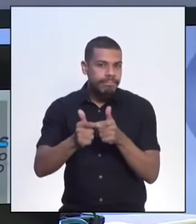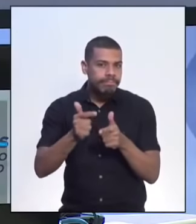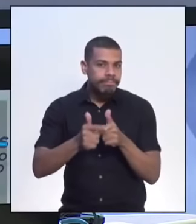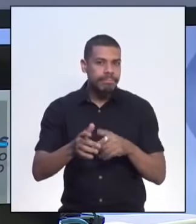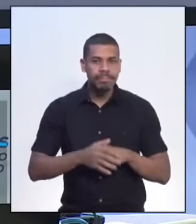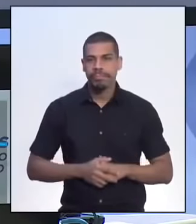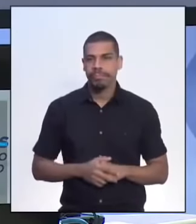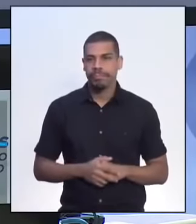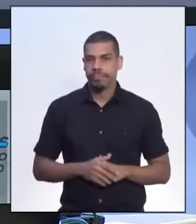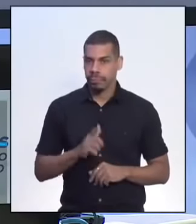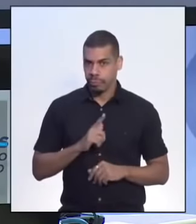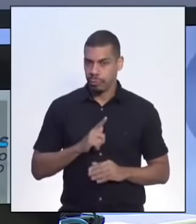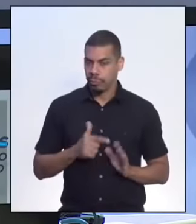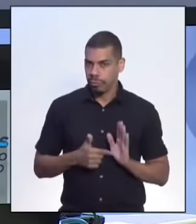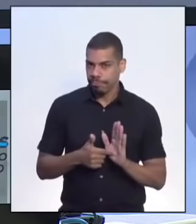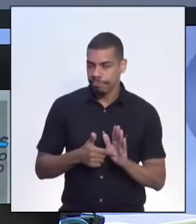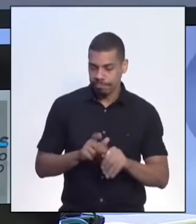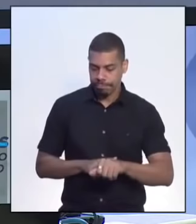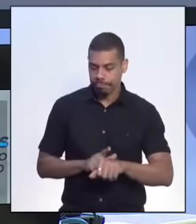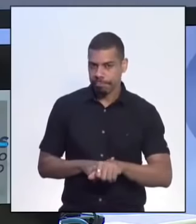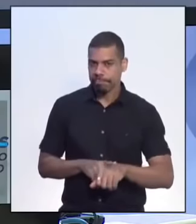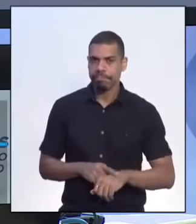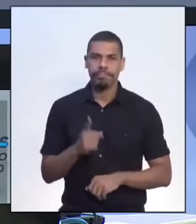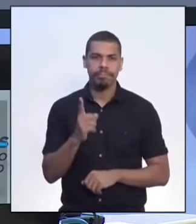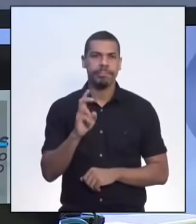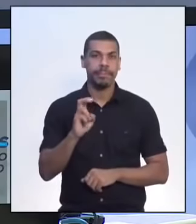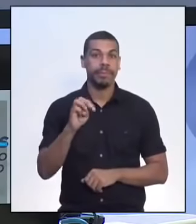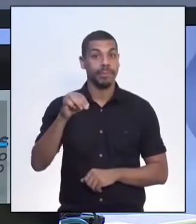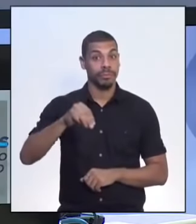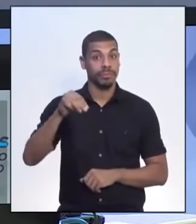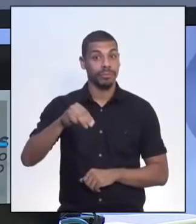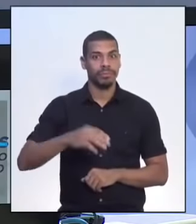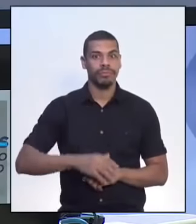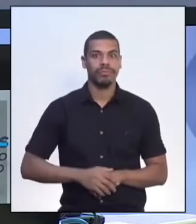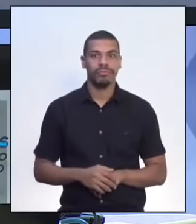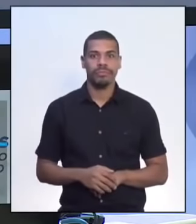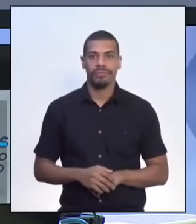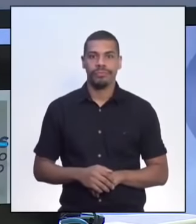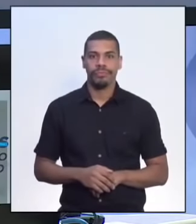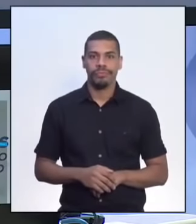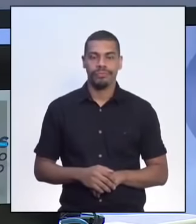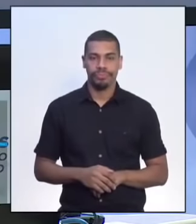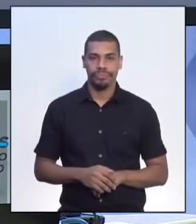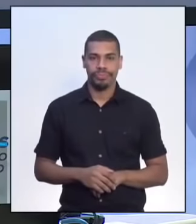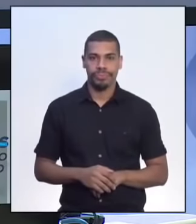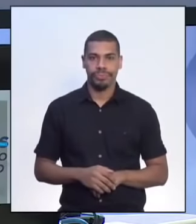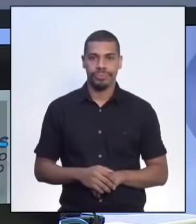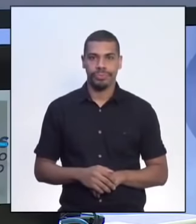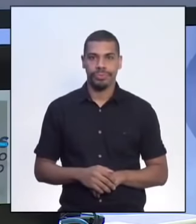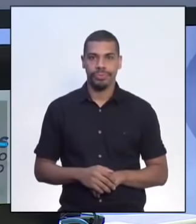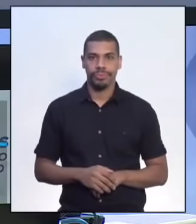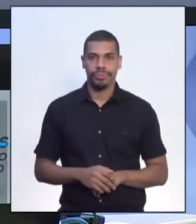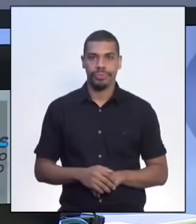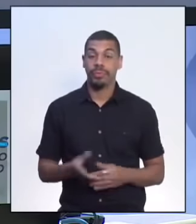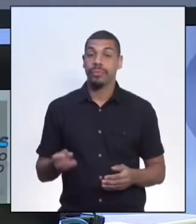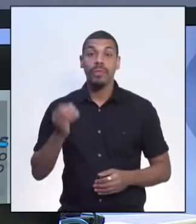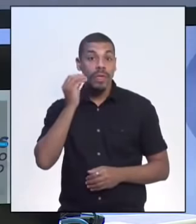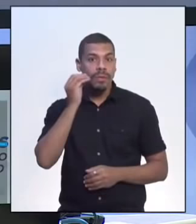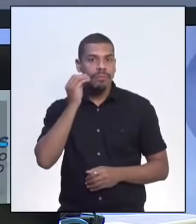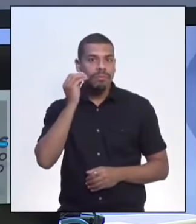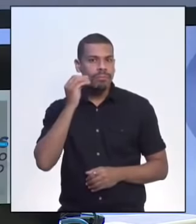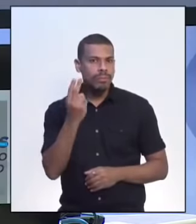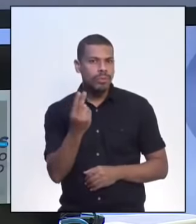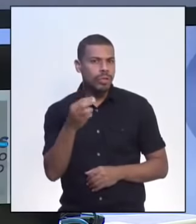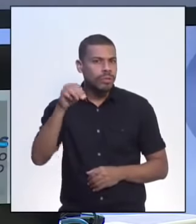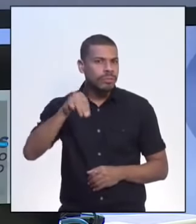gente está com um tempinho hoje, tem 15 minutinhos e a aula hoje não é tão comprida, eu vou tentar dar mais